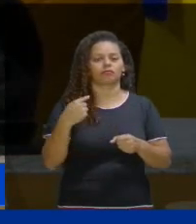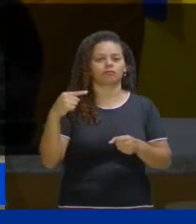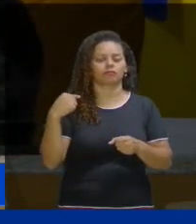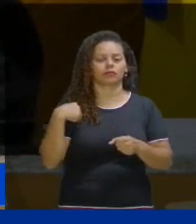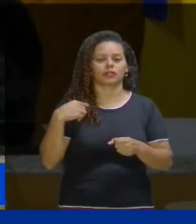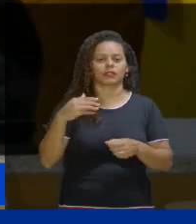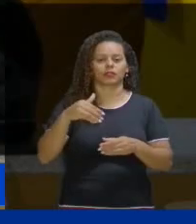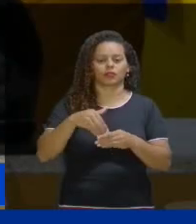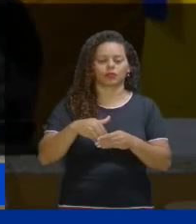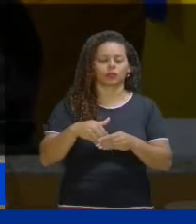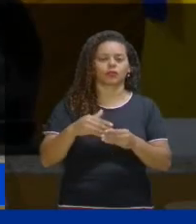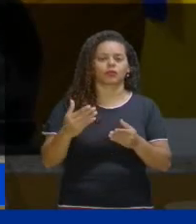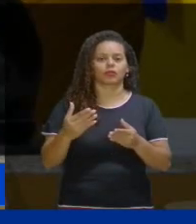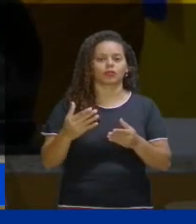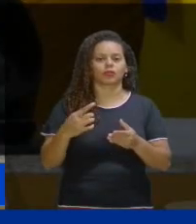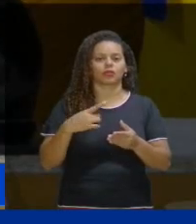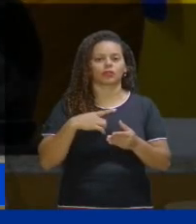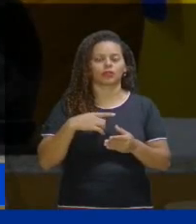0600-409,